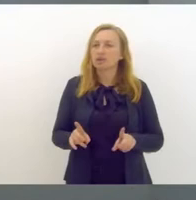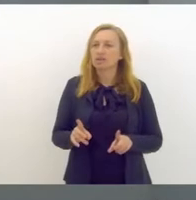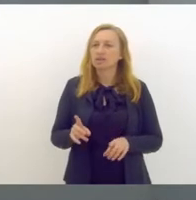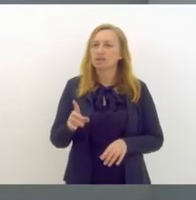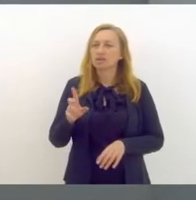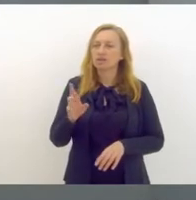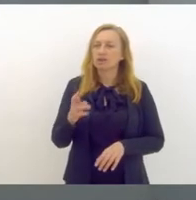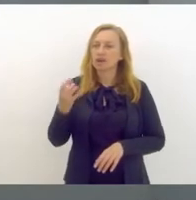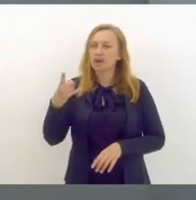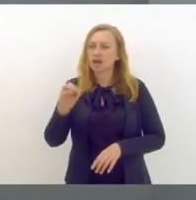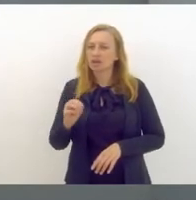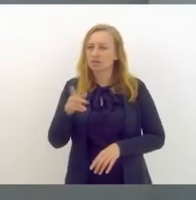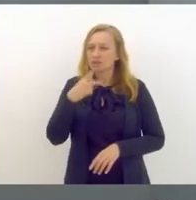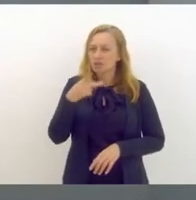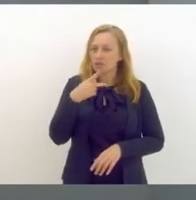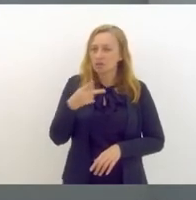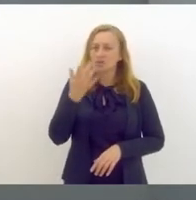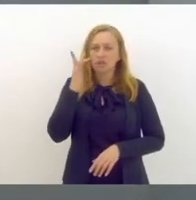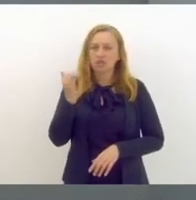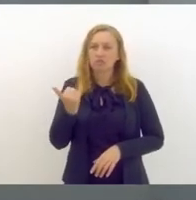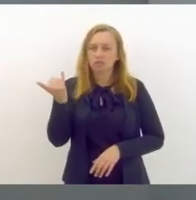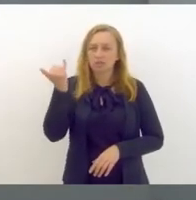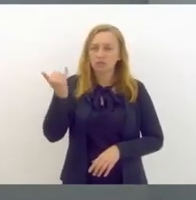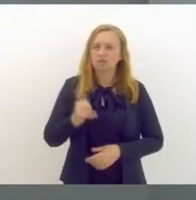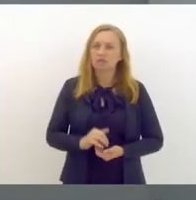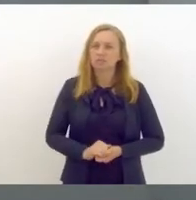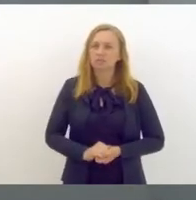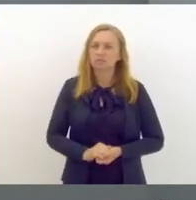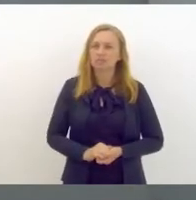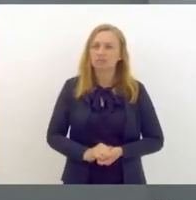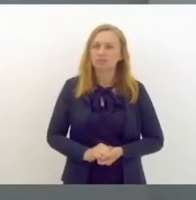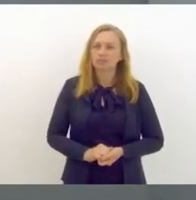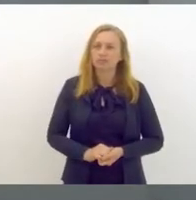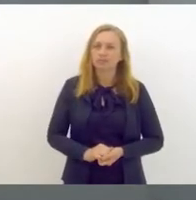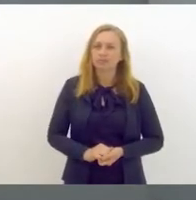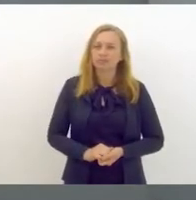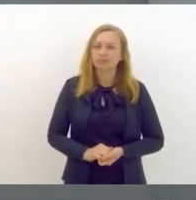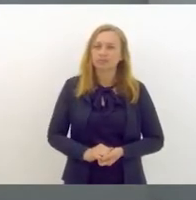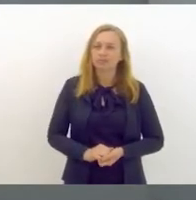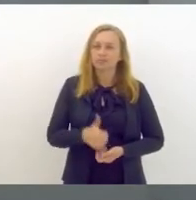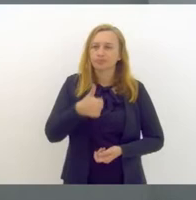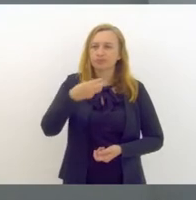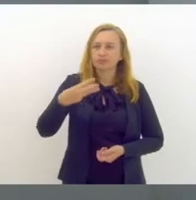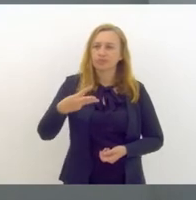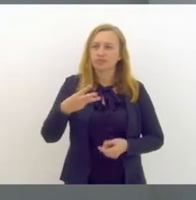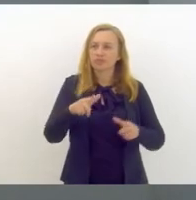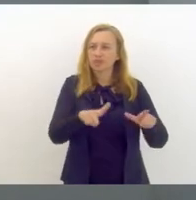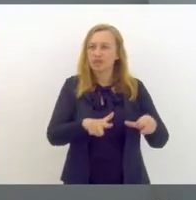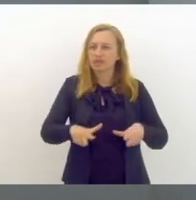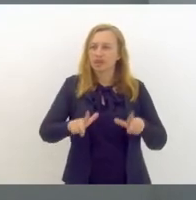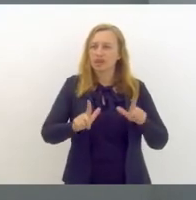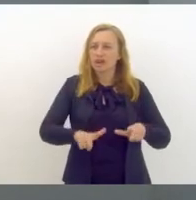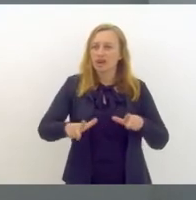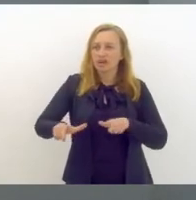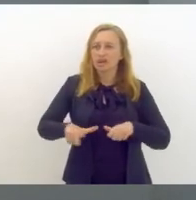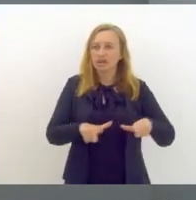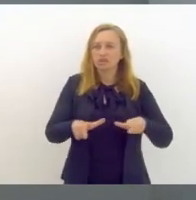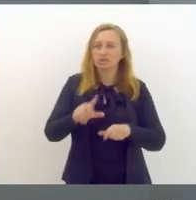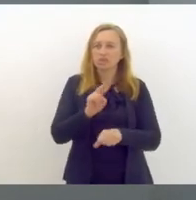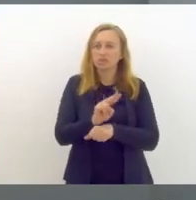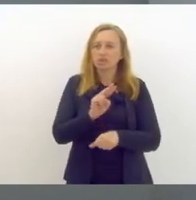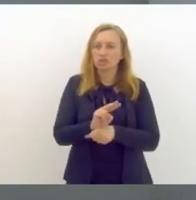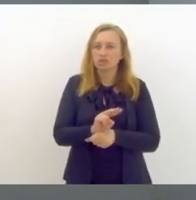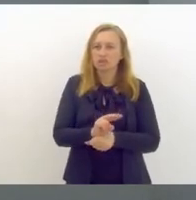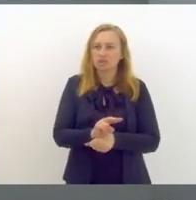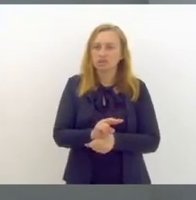Ricardo pontuou ali, que eu achei muito importante, que é o seguinte. São 13 unidades de conservação.